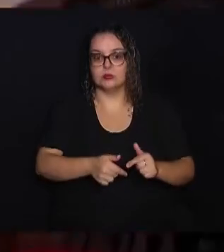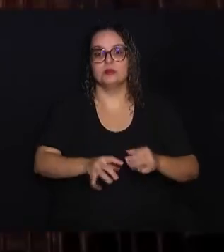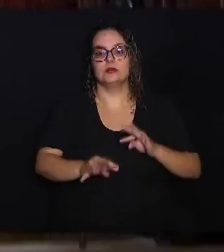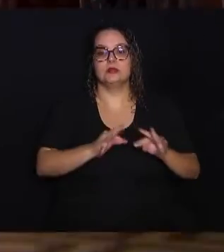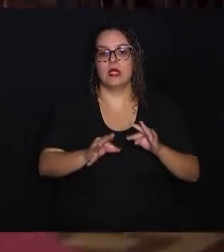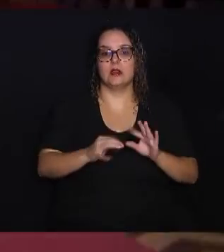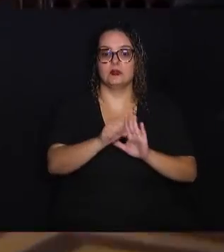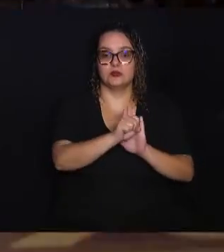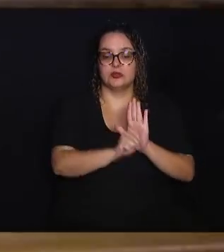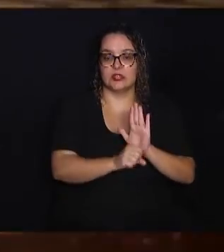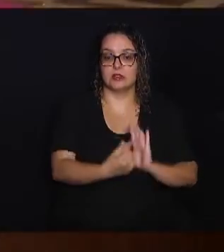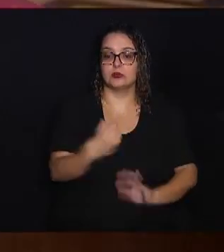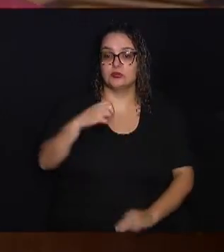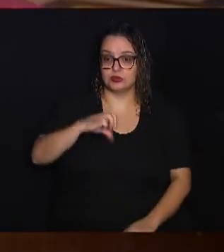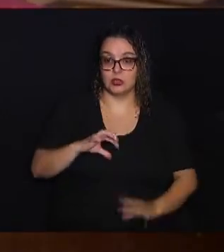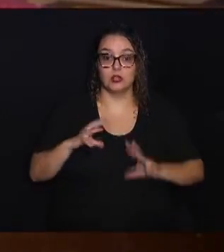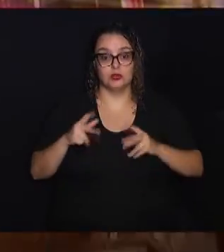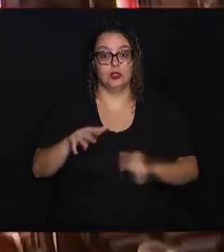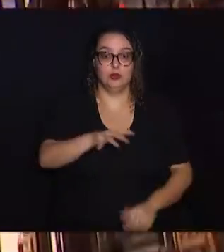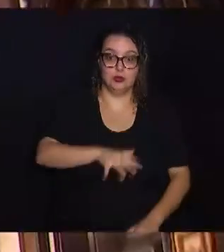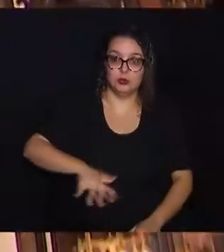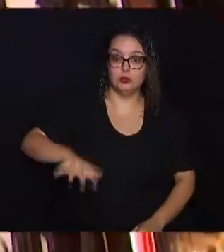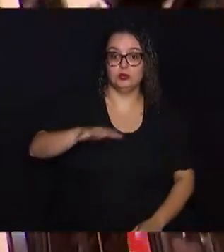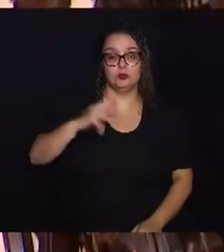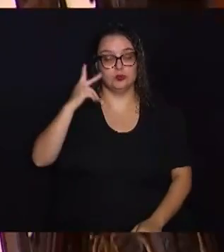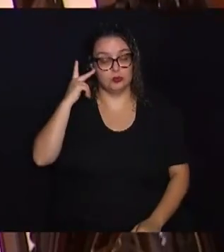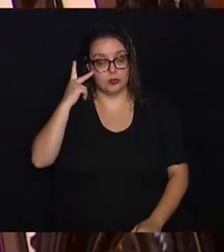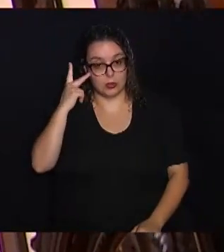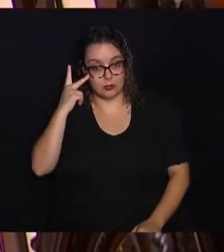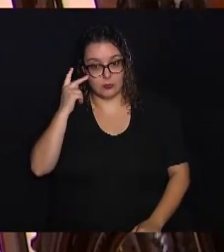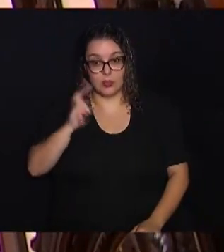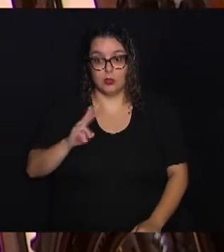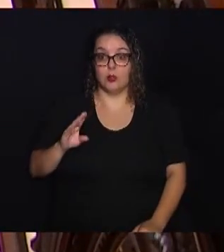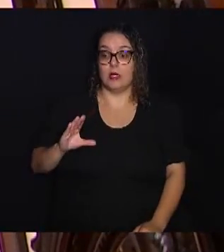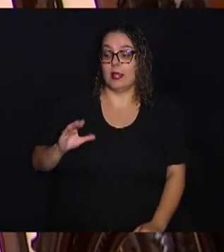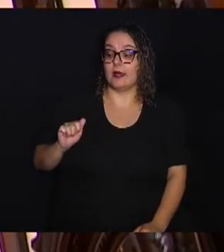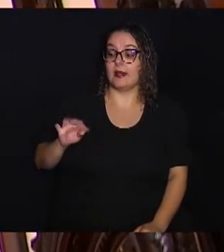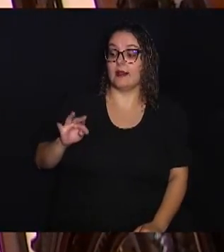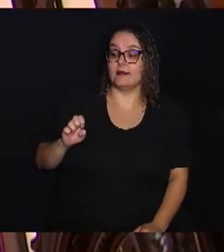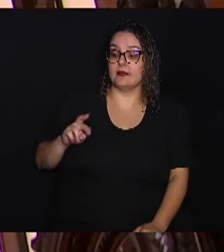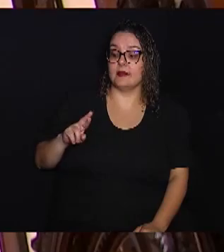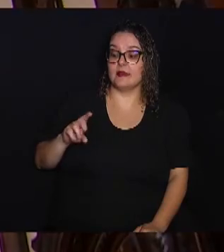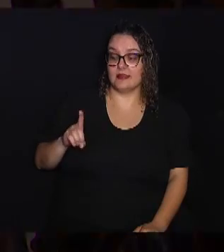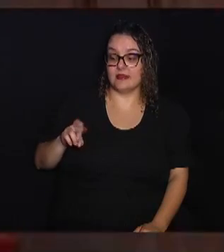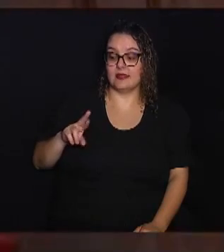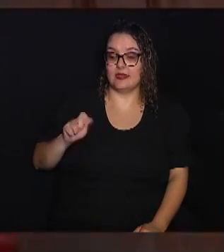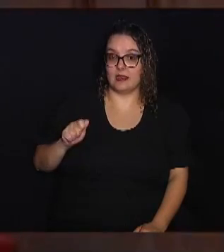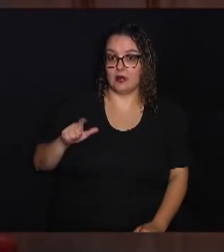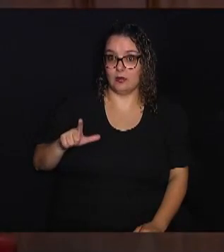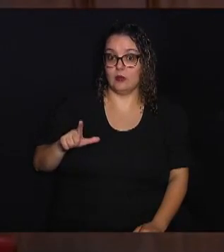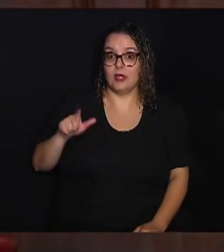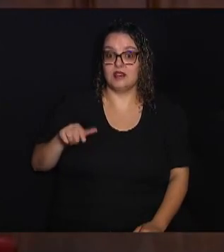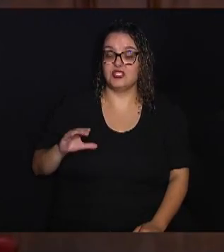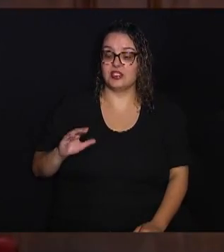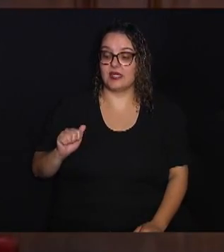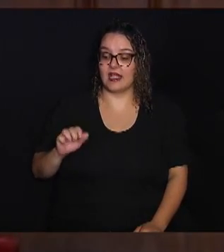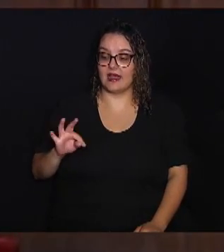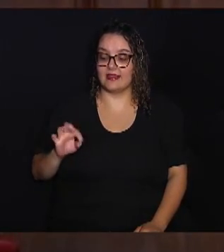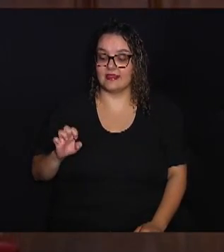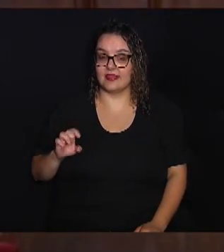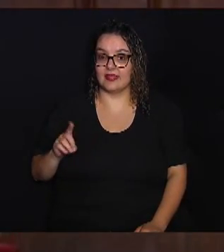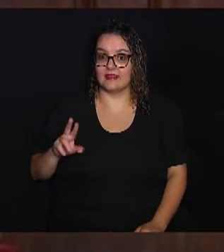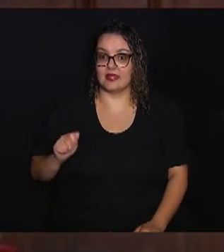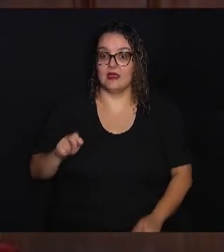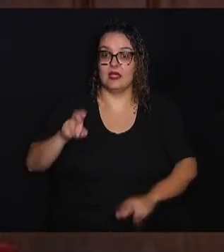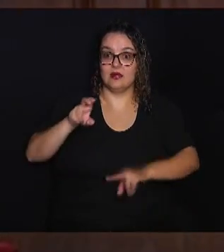século XIX em todo o território paulista. O nome catedral vem da palavra cátedra, que significa